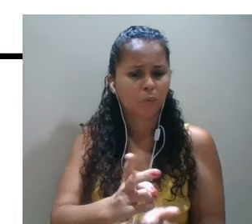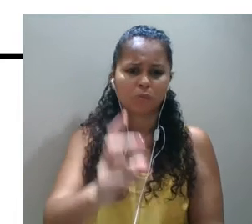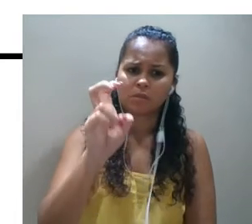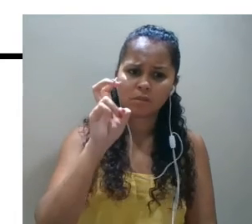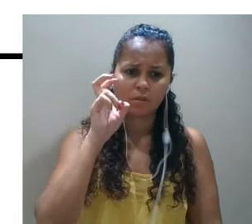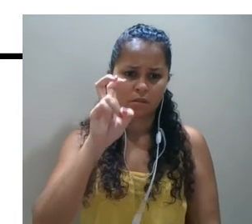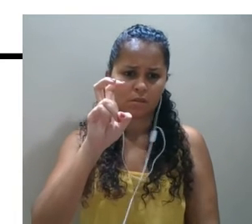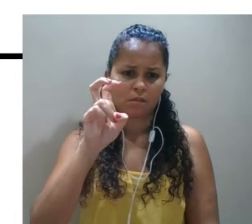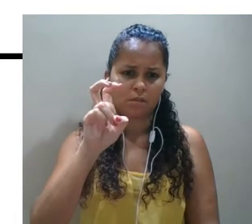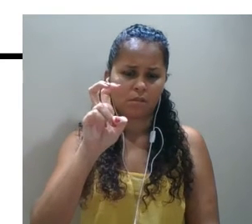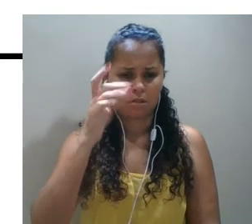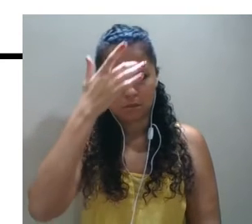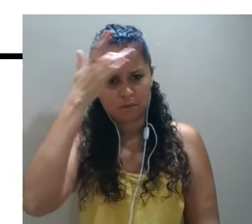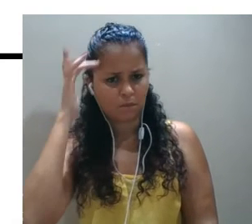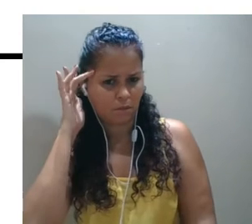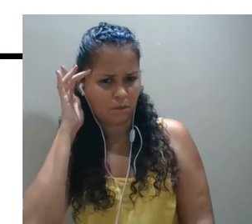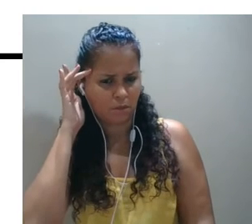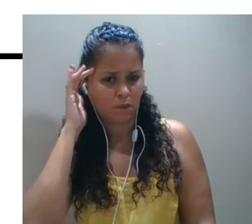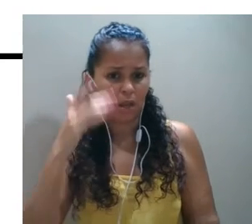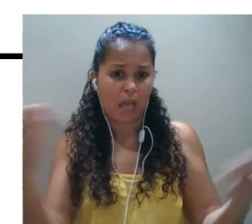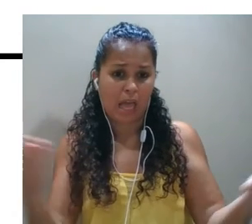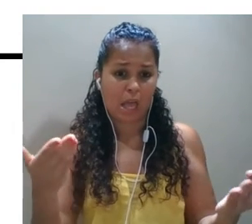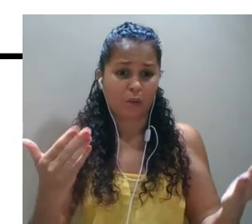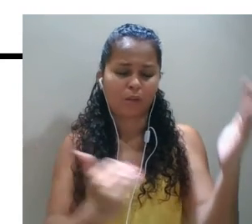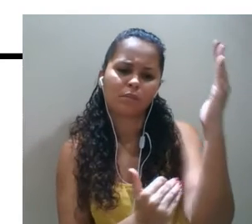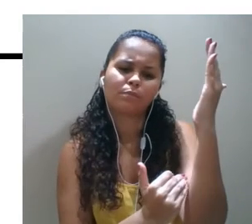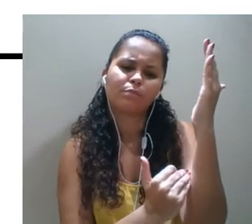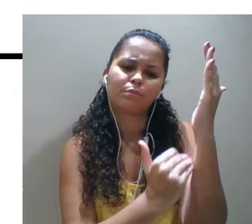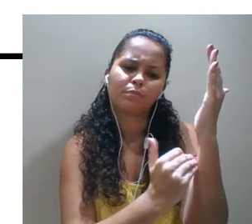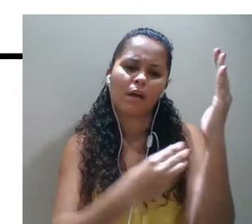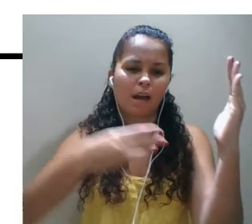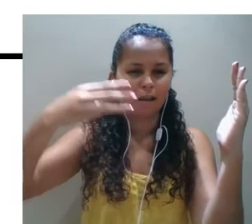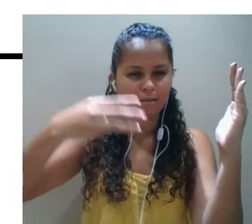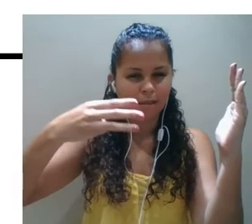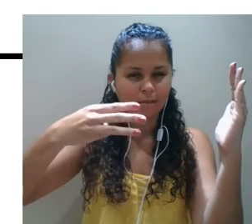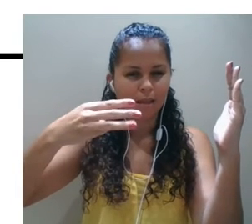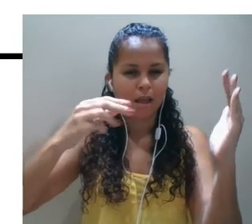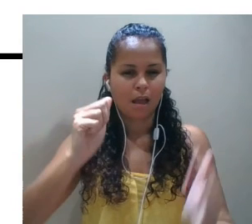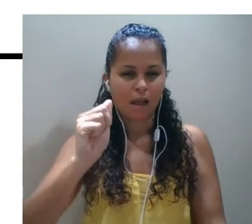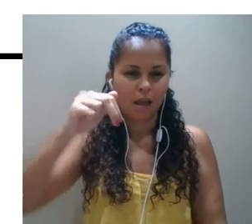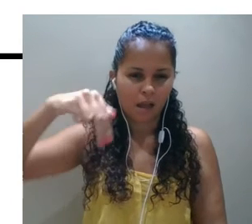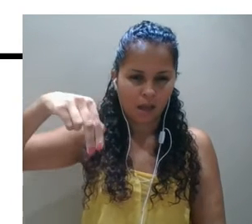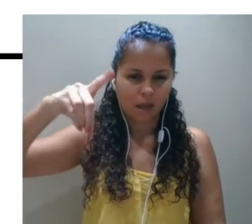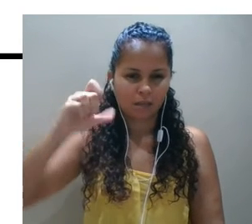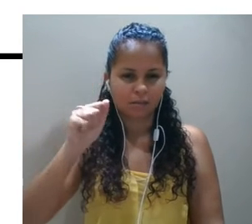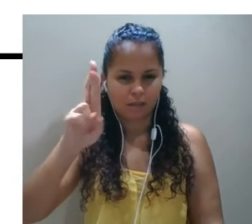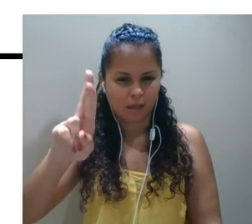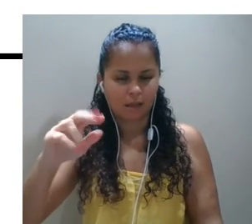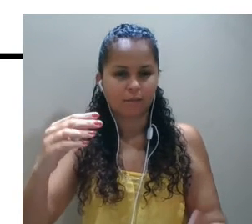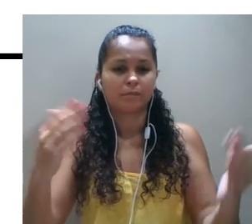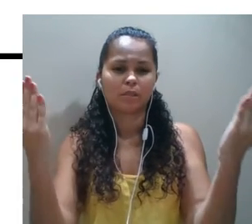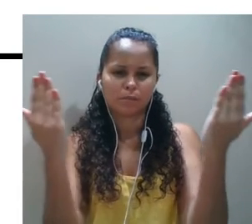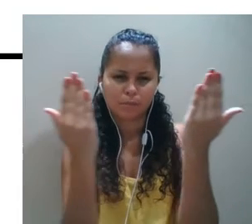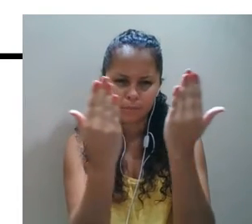vai permanecer rumo ao terceiro andar com 5 pessoas. Então, no segundo andar, ele fechou as portas, né,